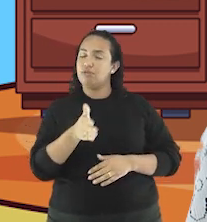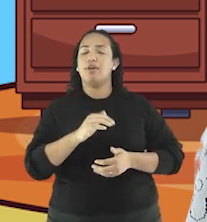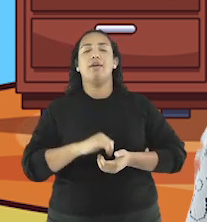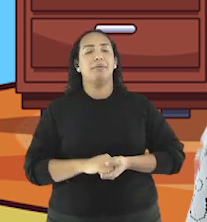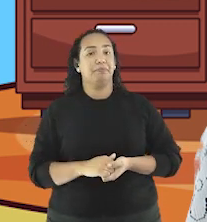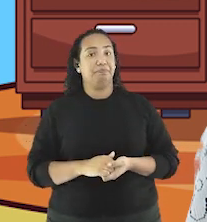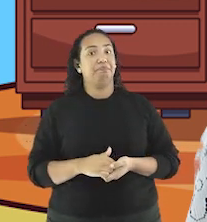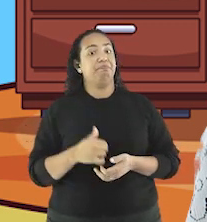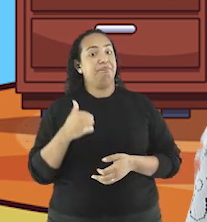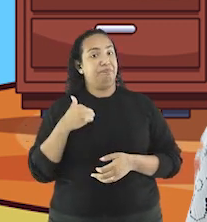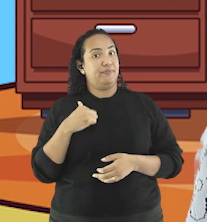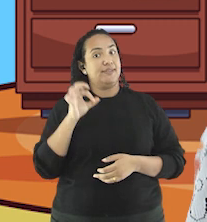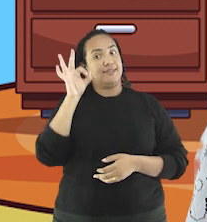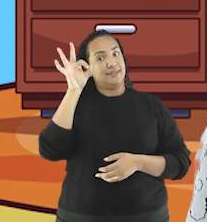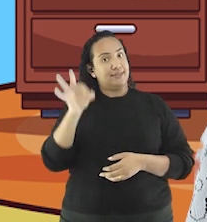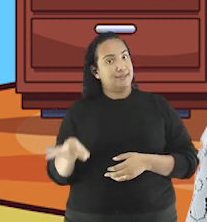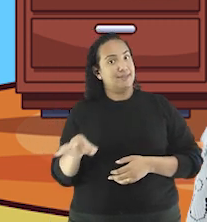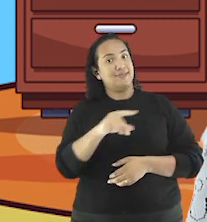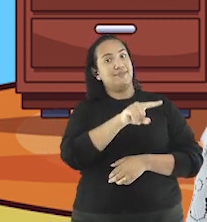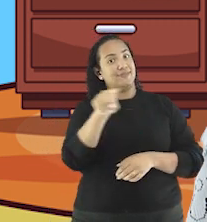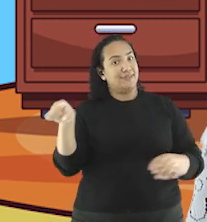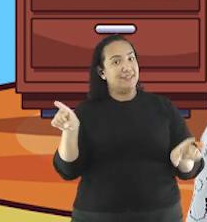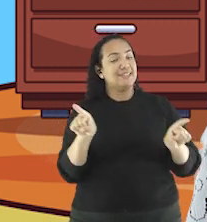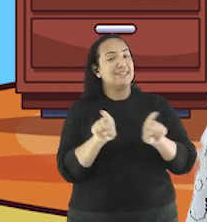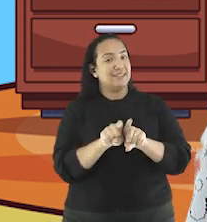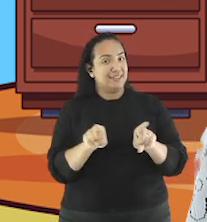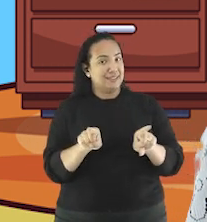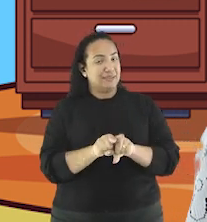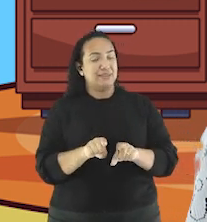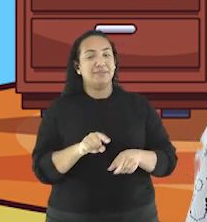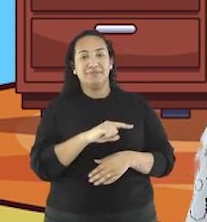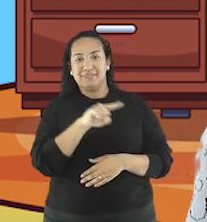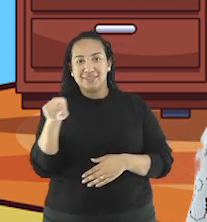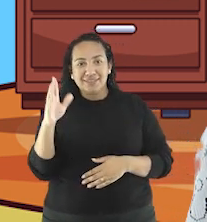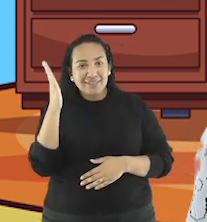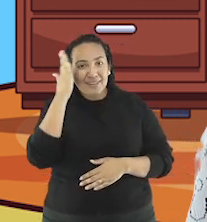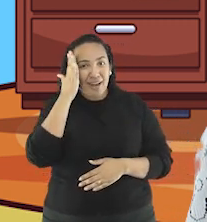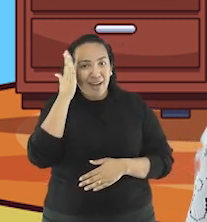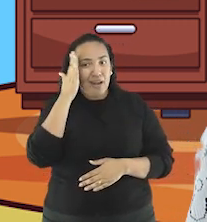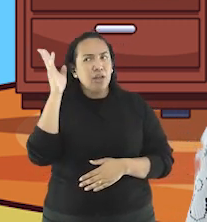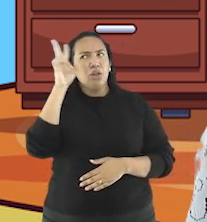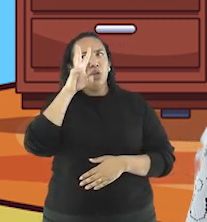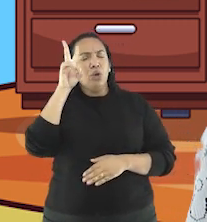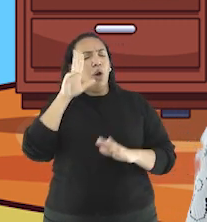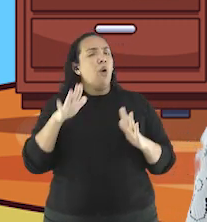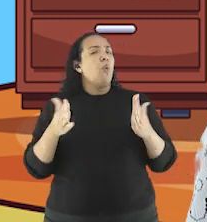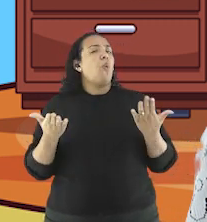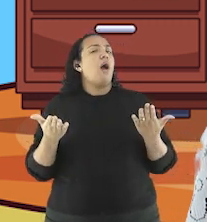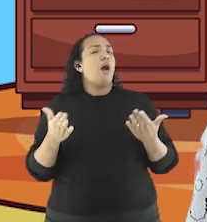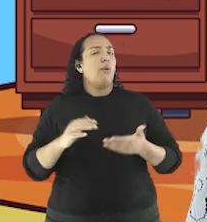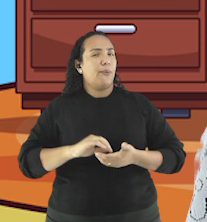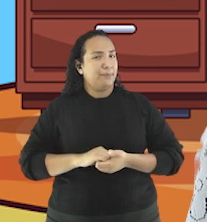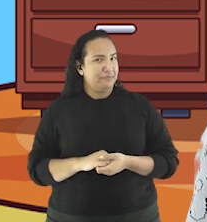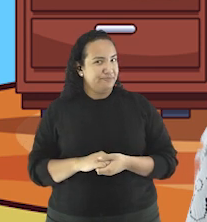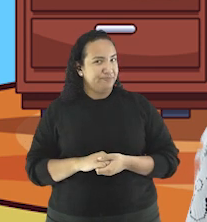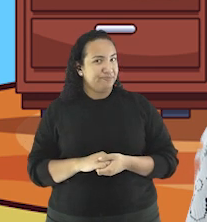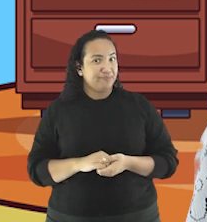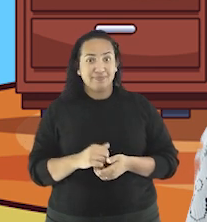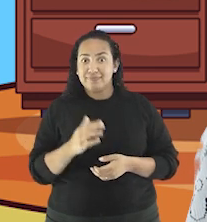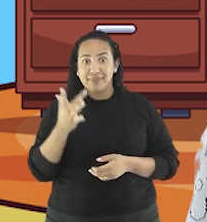ouviram. Eu tenho certeza que vocês também. Já sabem de qual história estou